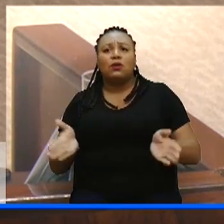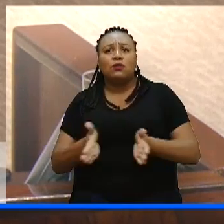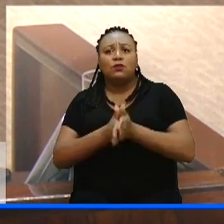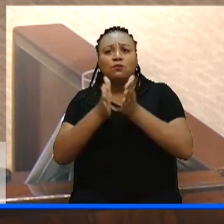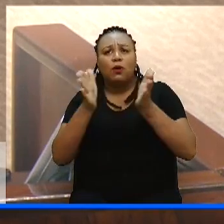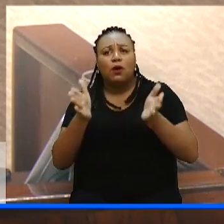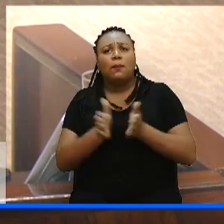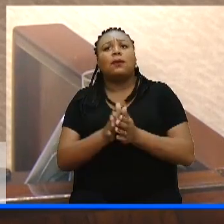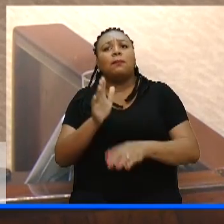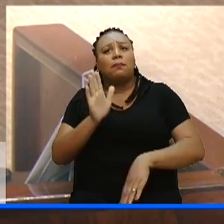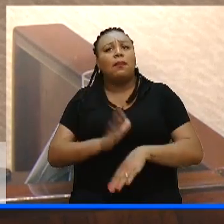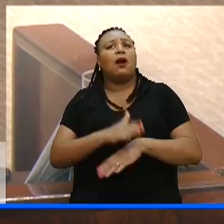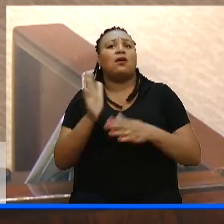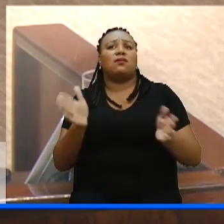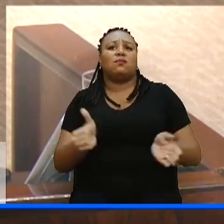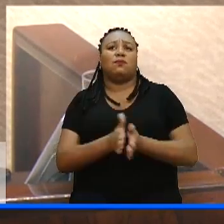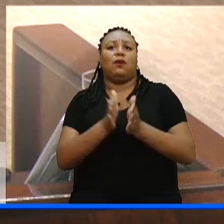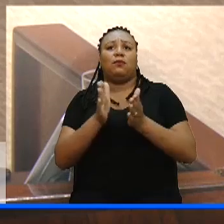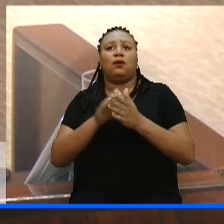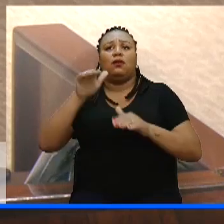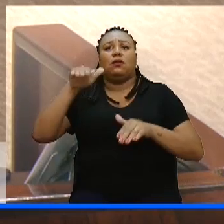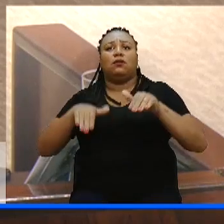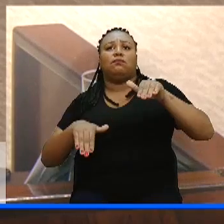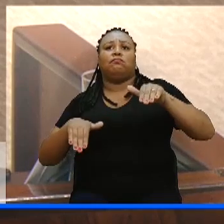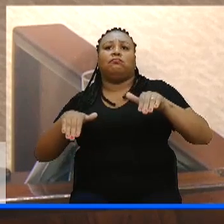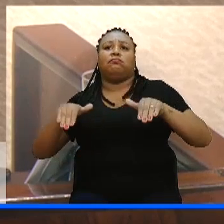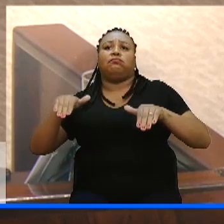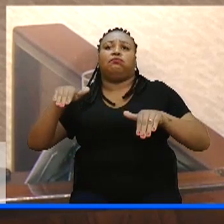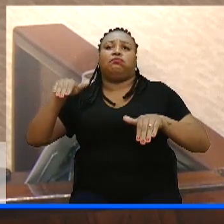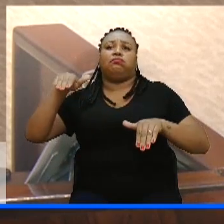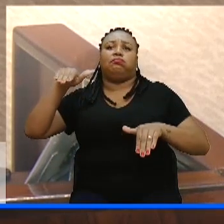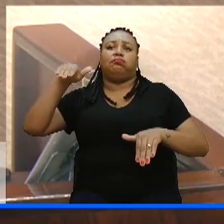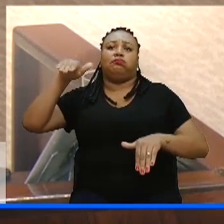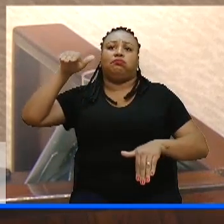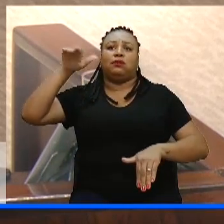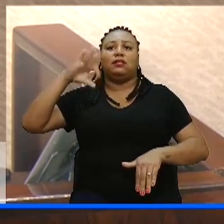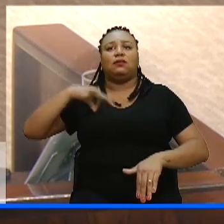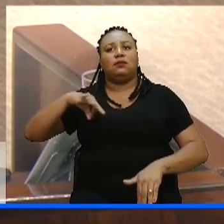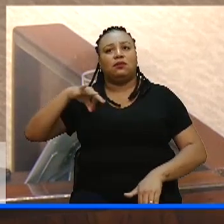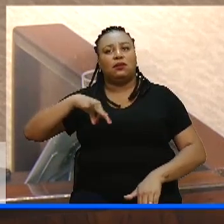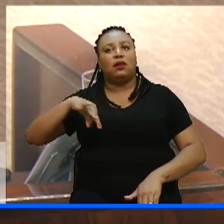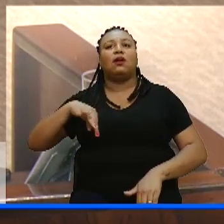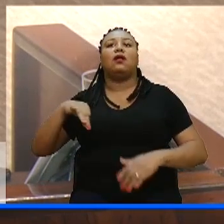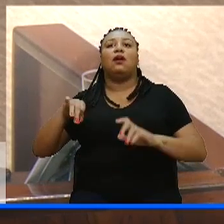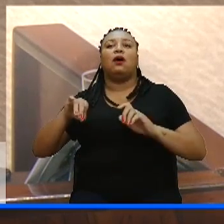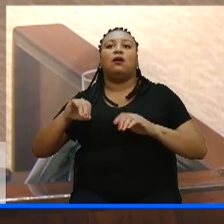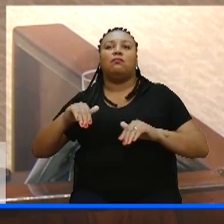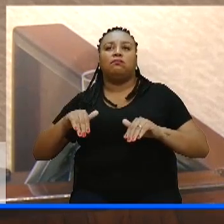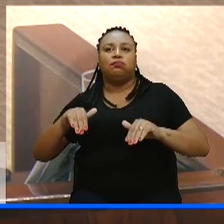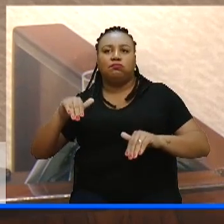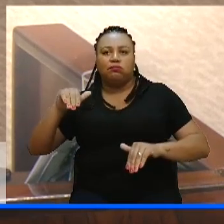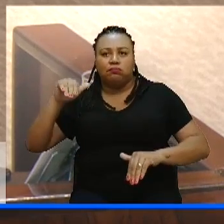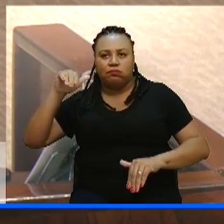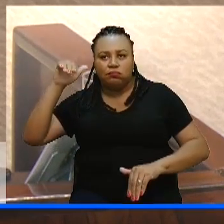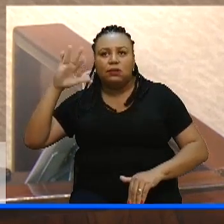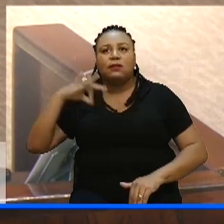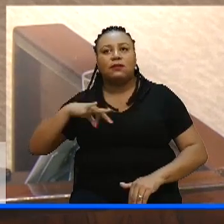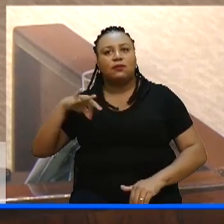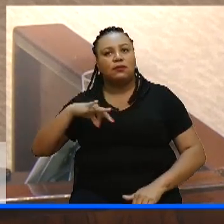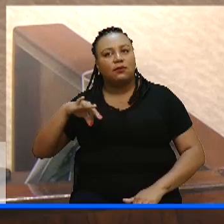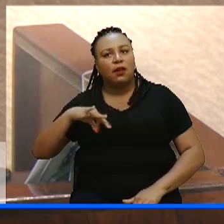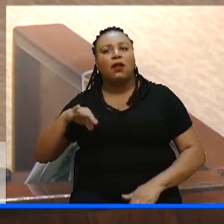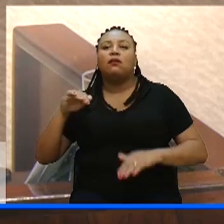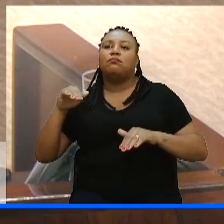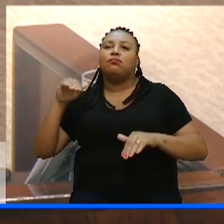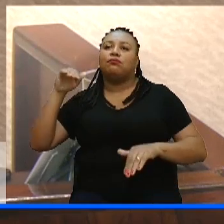estão ficando mais pobres ea desigualdade de renda no brasil aumenta ea desigualdade de renda no rio grande do sul